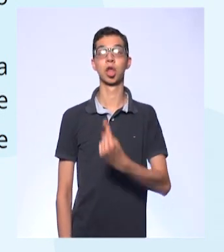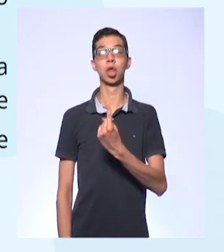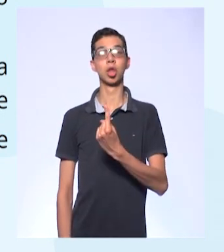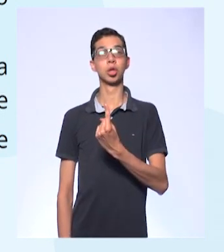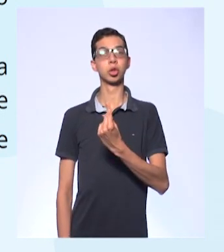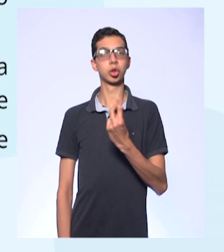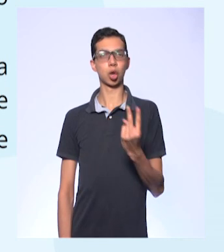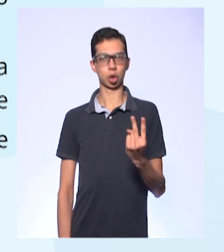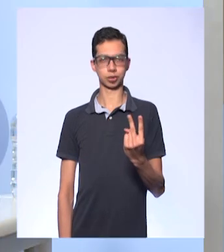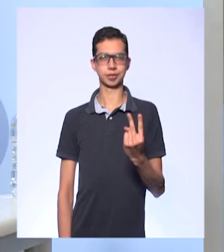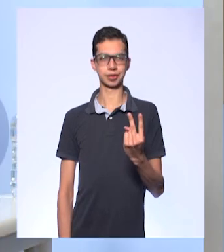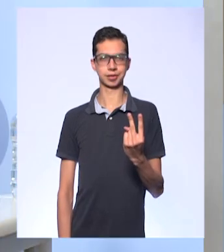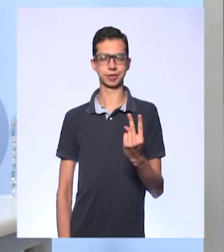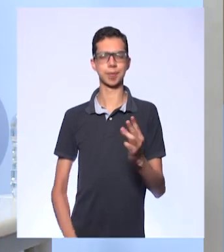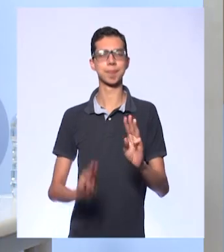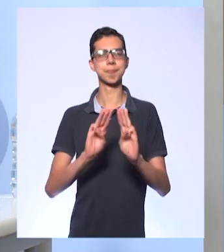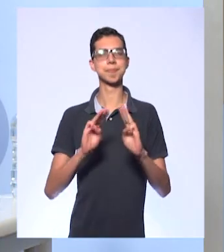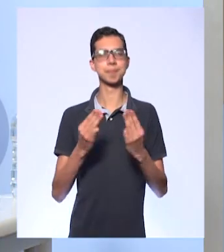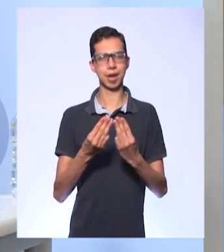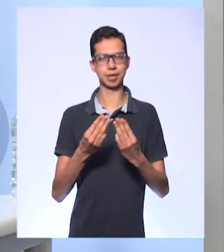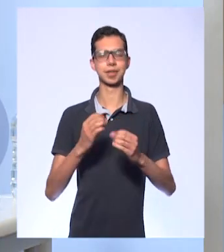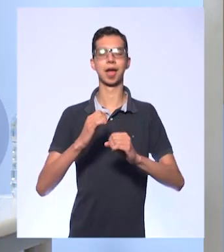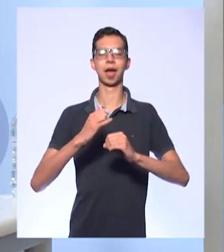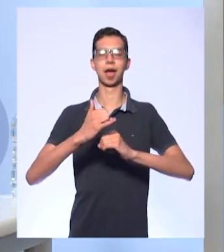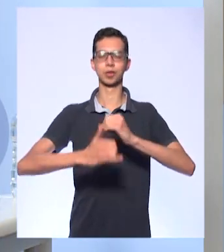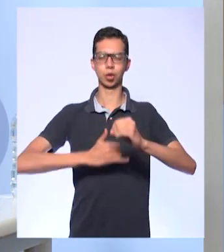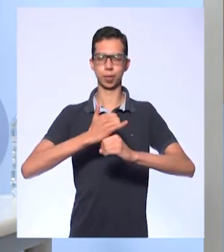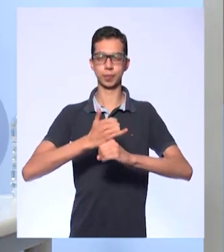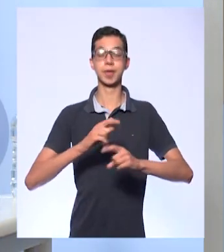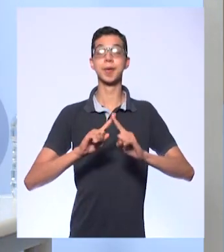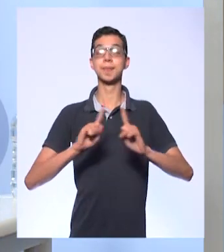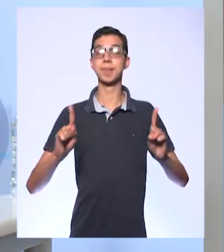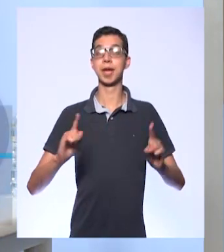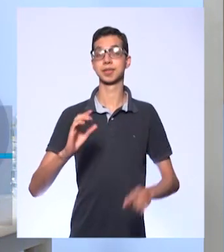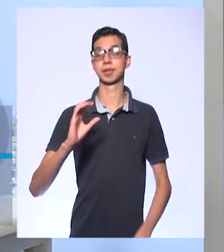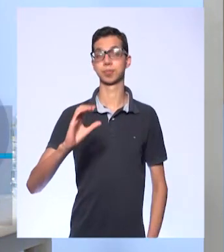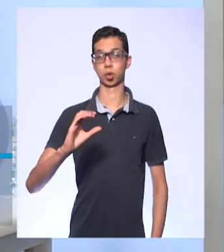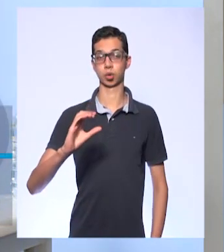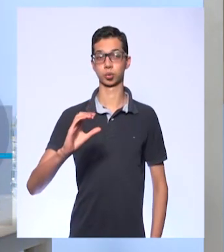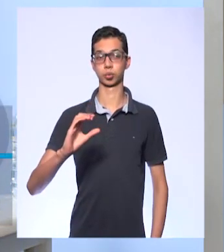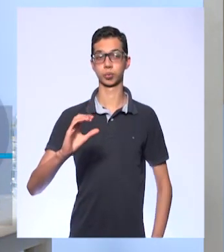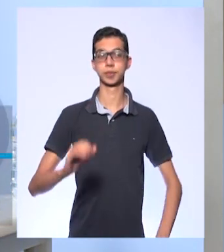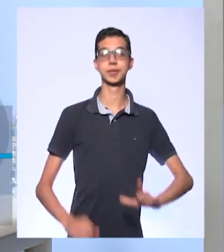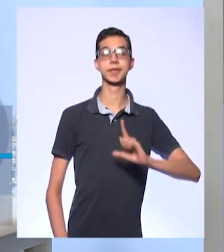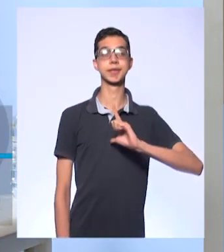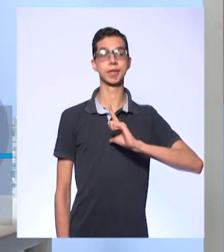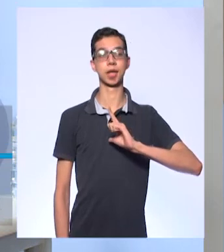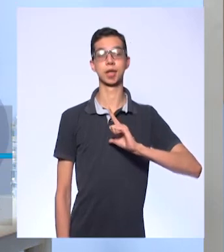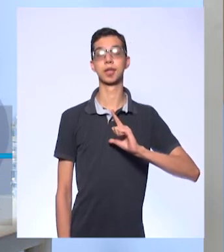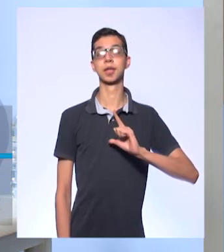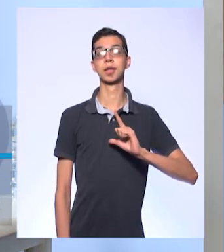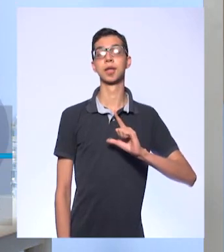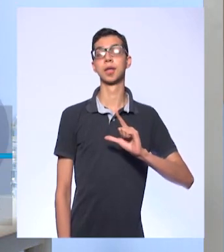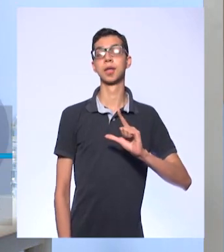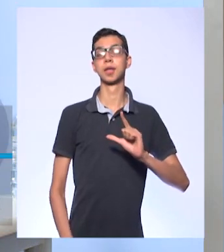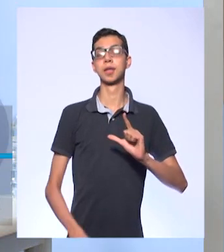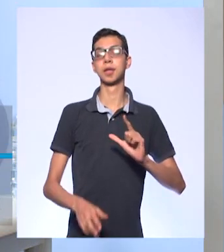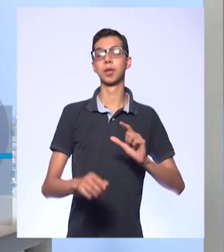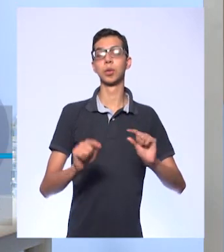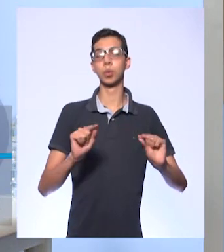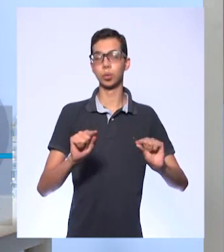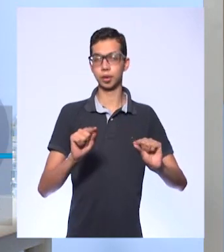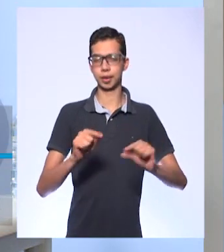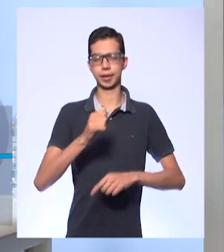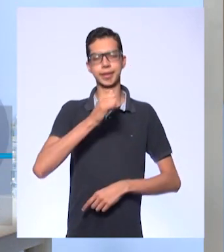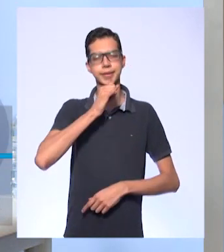atômica. Só que o carbono, no caso, ele tem o quê? São vários isótopos, são 2 mais estáveis. Então, o que acontece? Ele tem